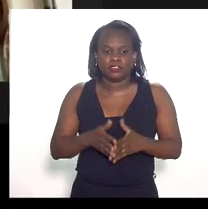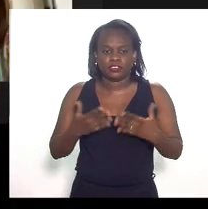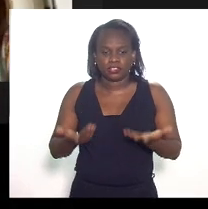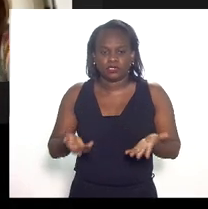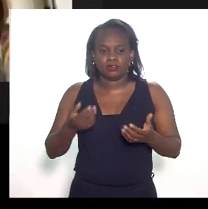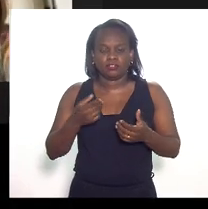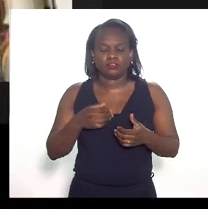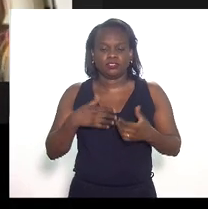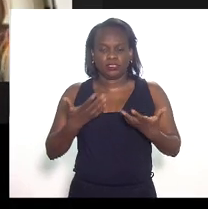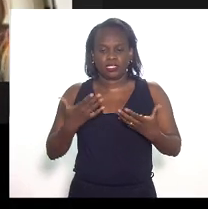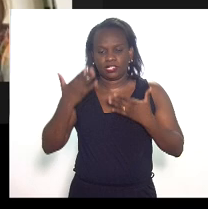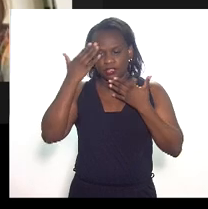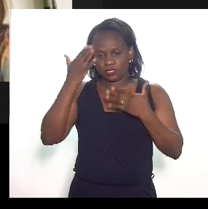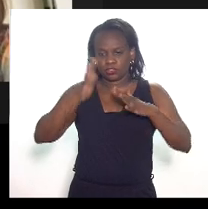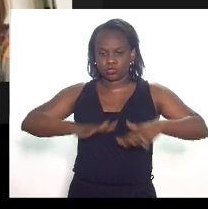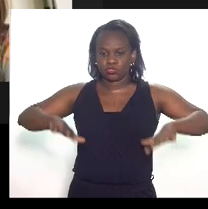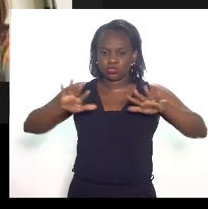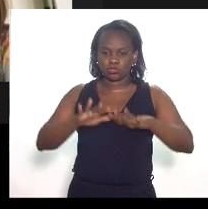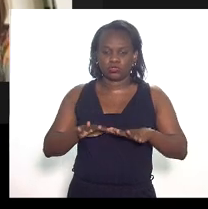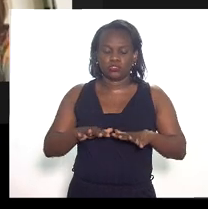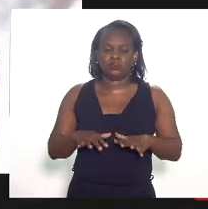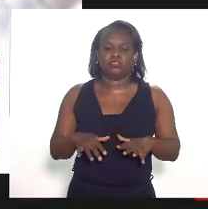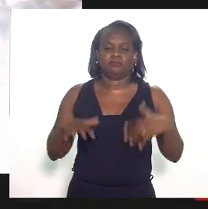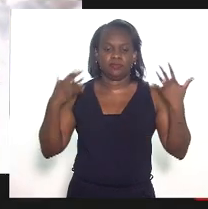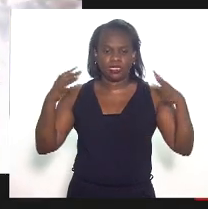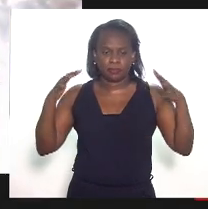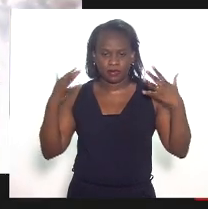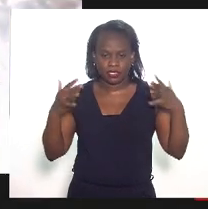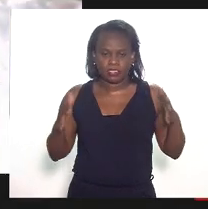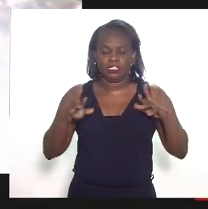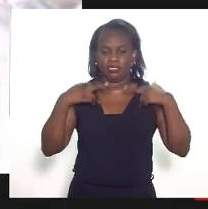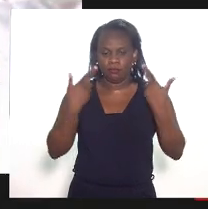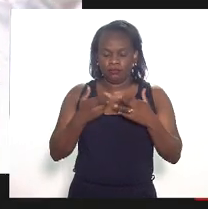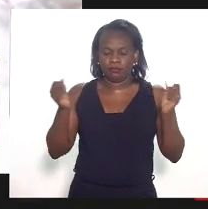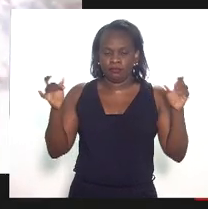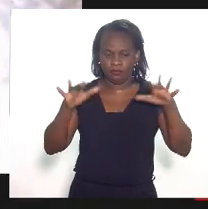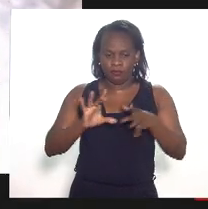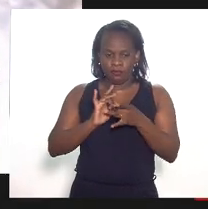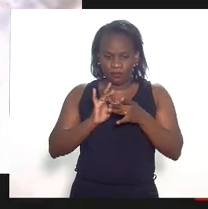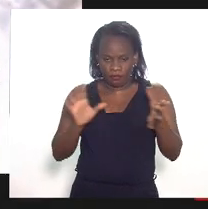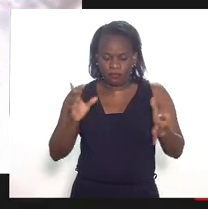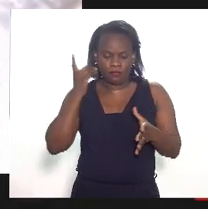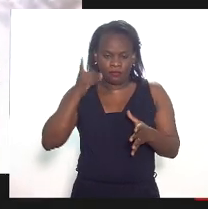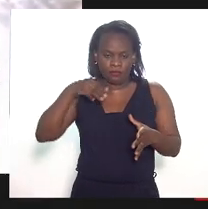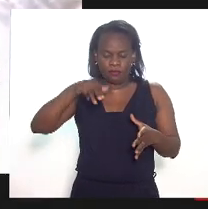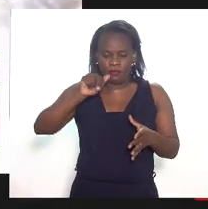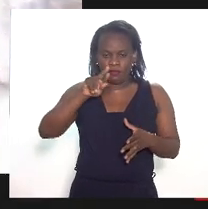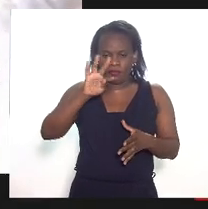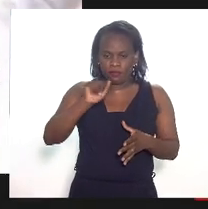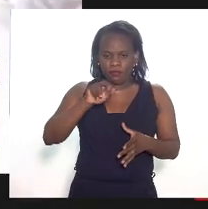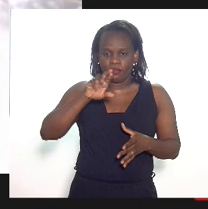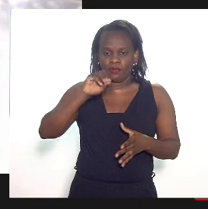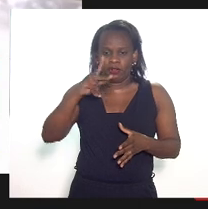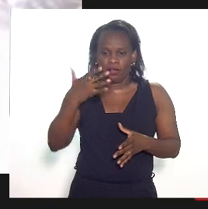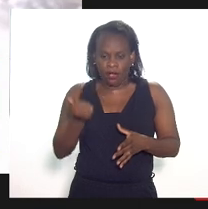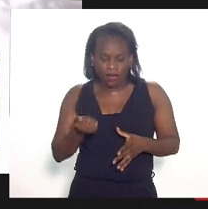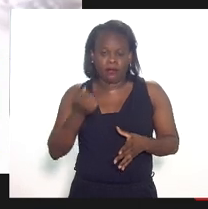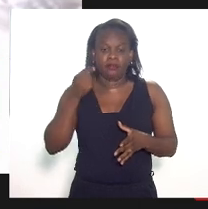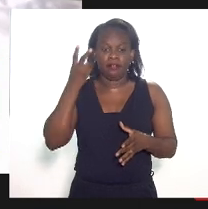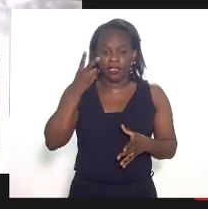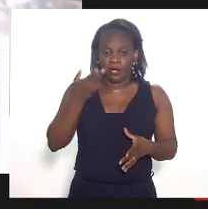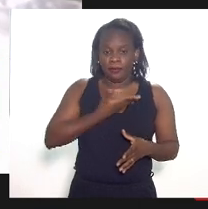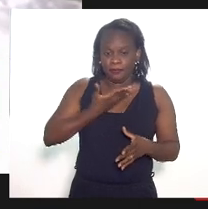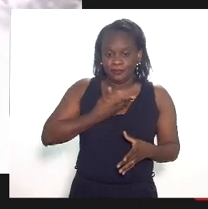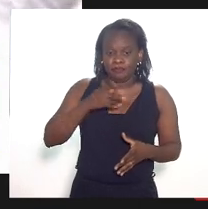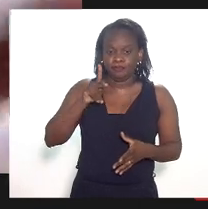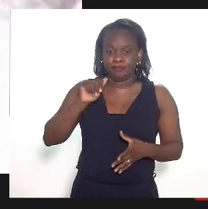queria agradecer a todos, parabenizar por essa audiência pública, a deputada Marta Rocha, ao senhor nobre vereador, meu